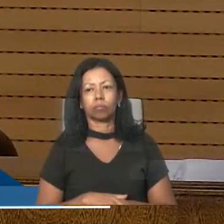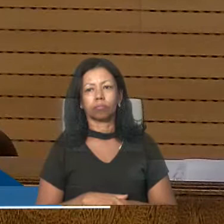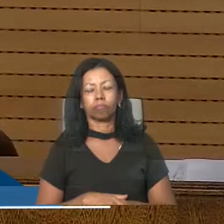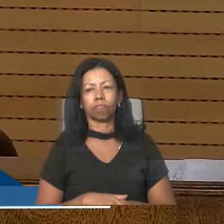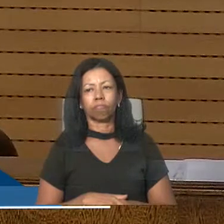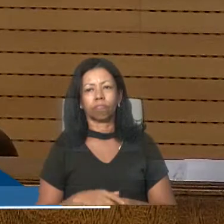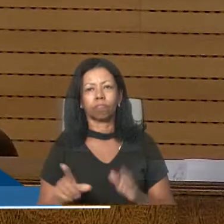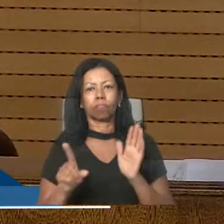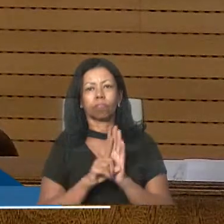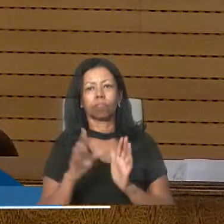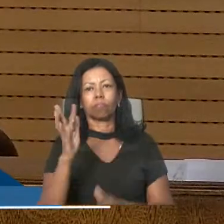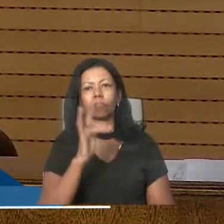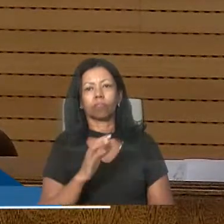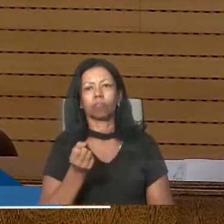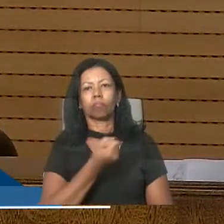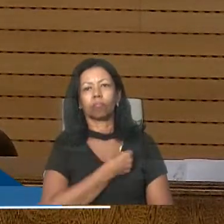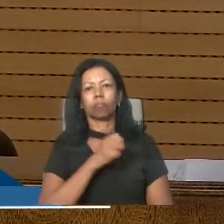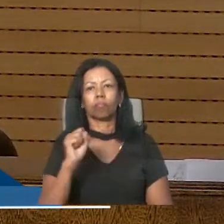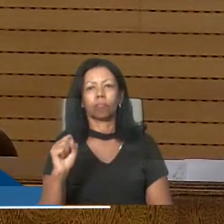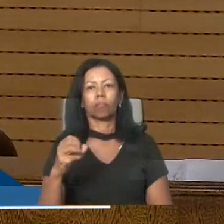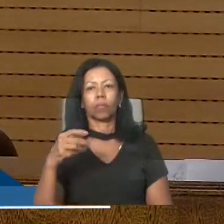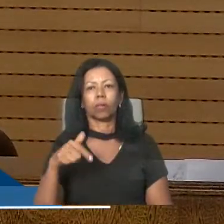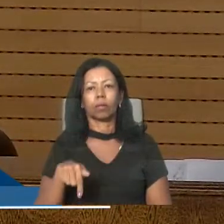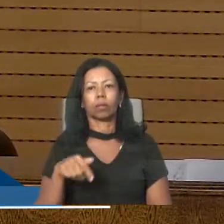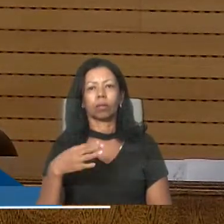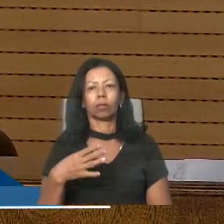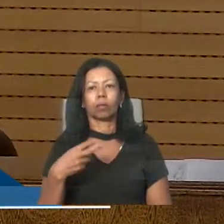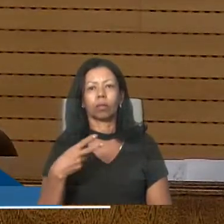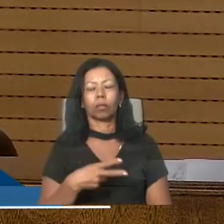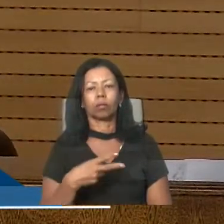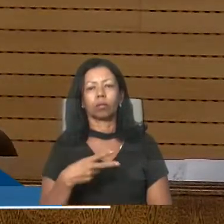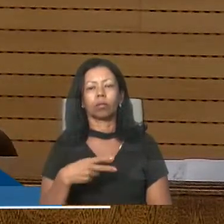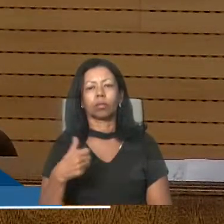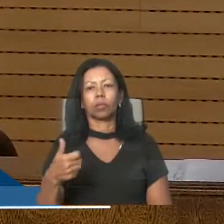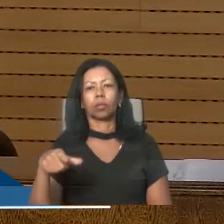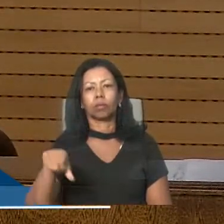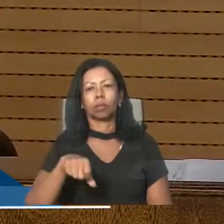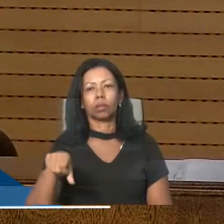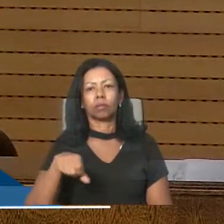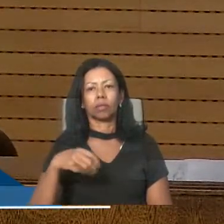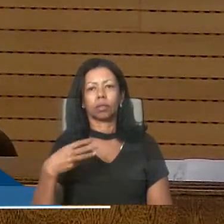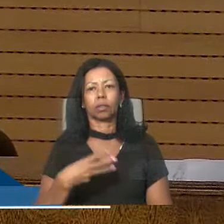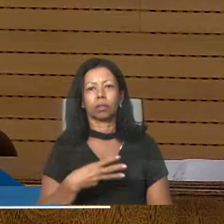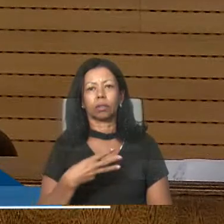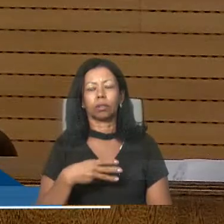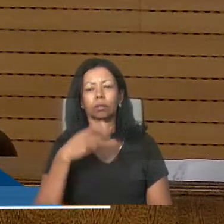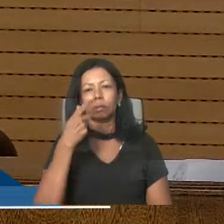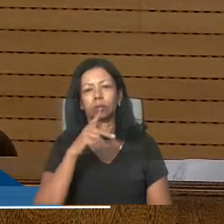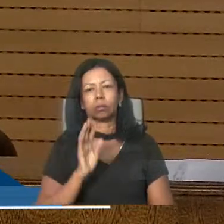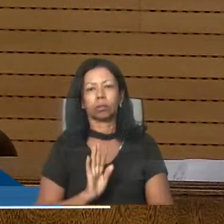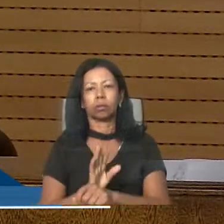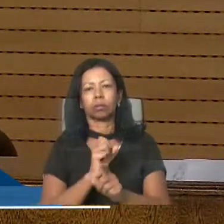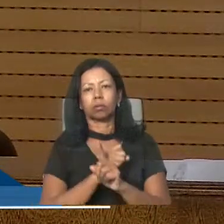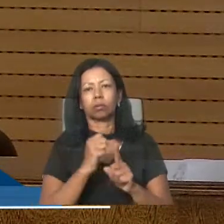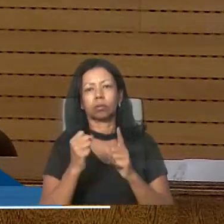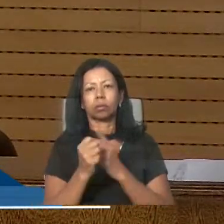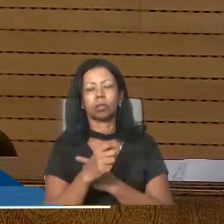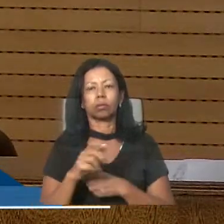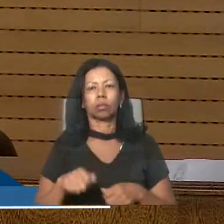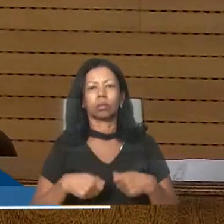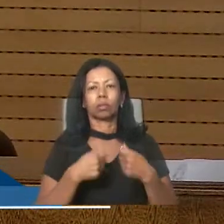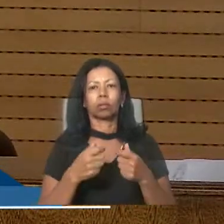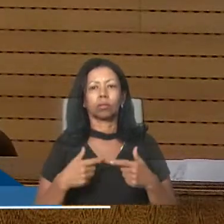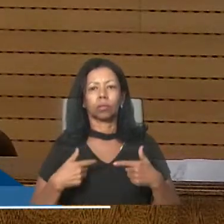Da Lei Federal número 8.742, de 1993, que dispõe sobre a organização da assistência social da outras providências